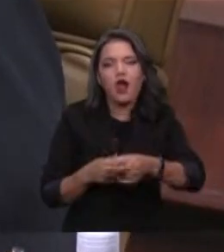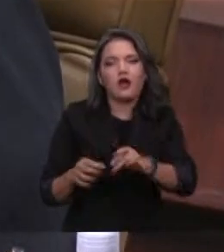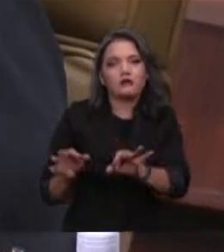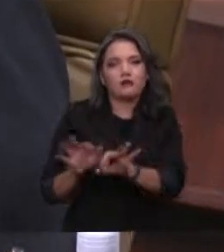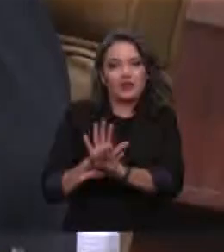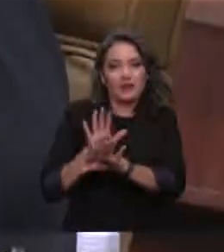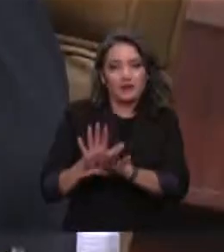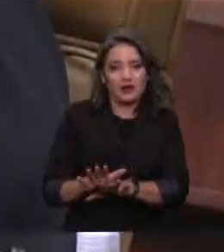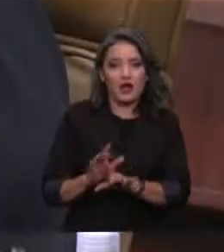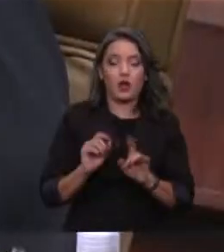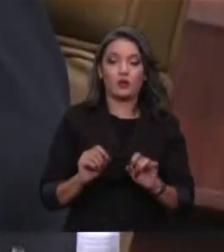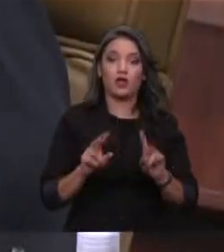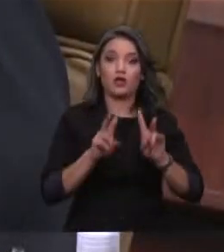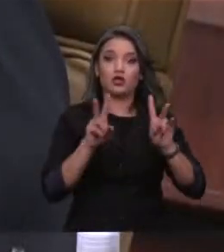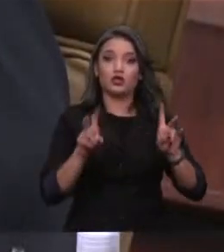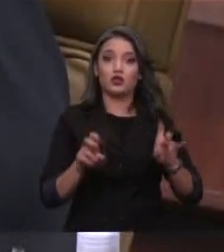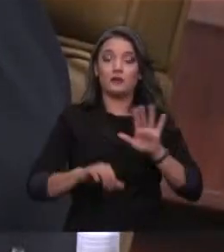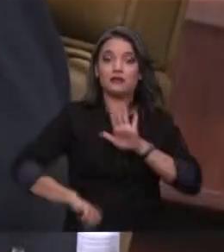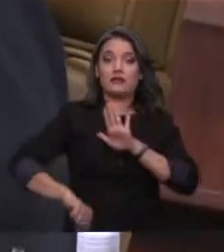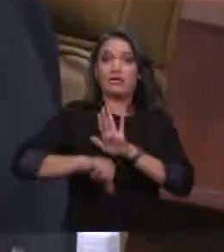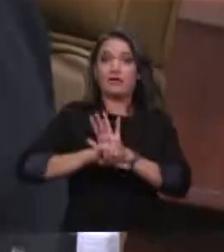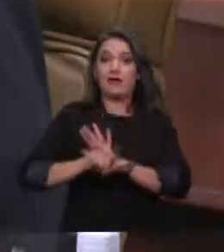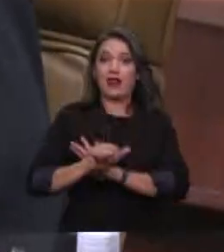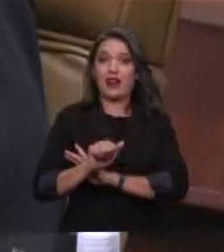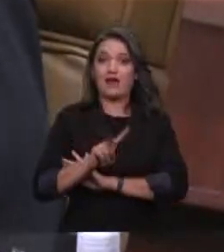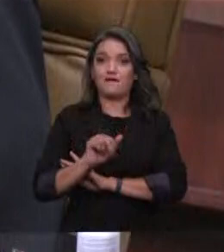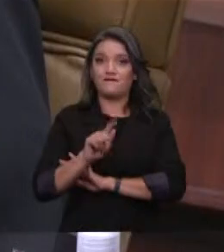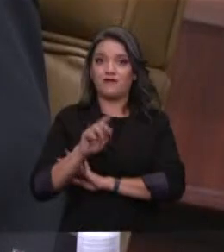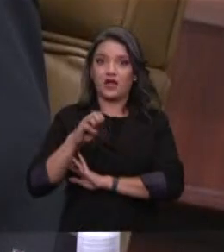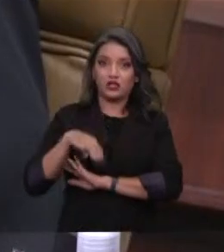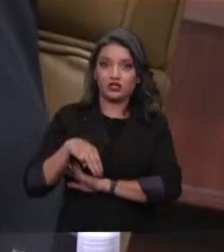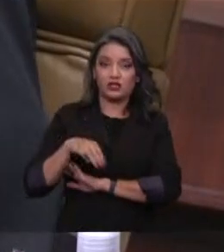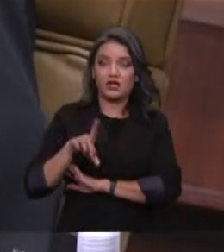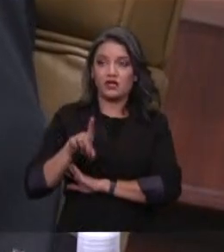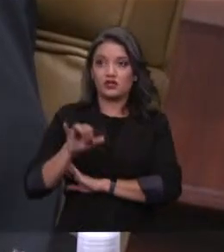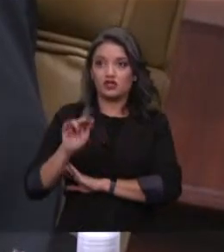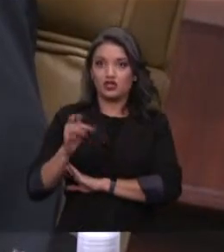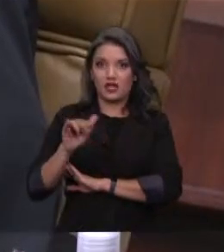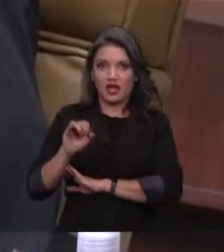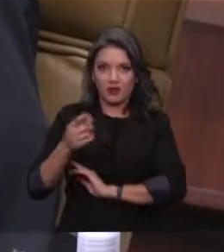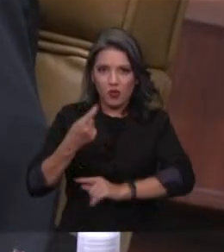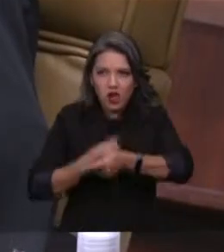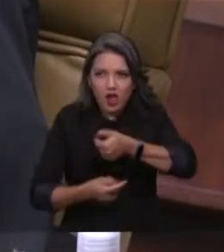em relação, portanto, ao delito de lavagem, a despeito da existência